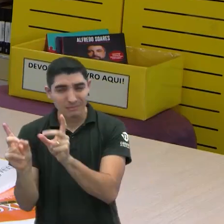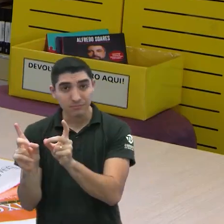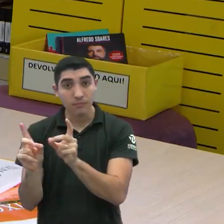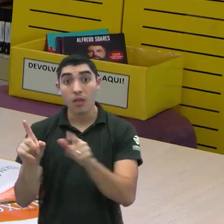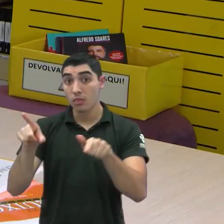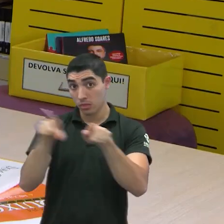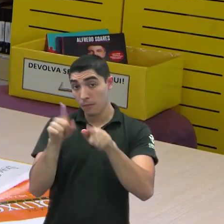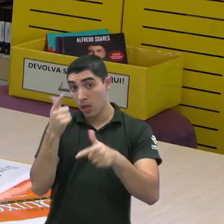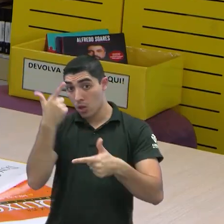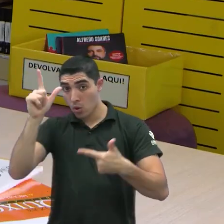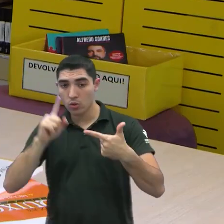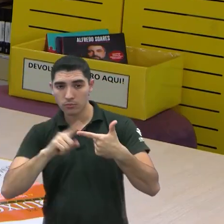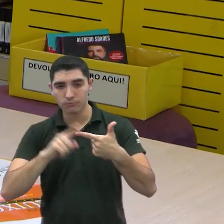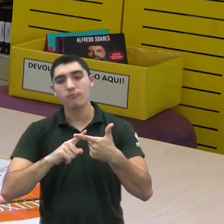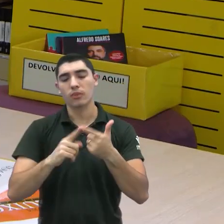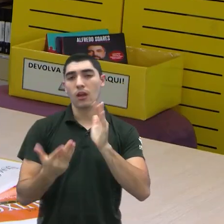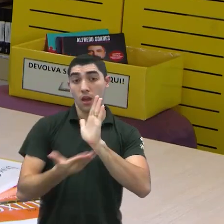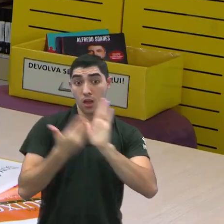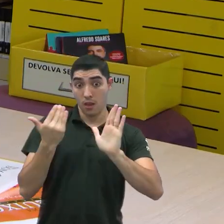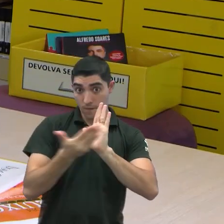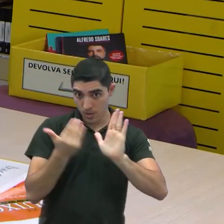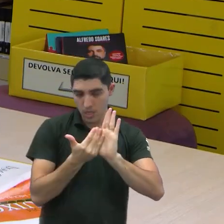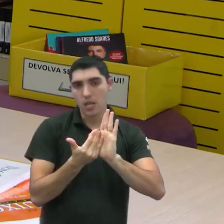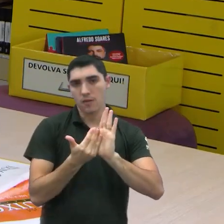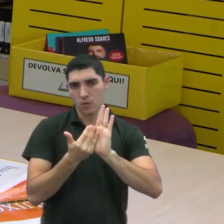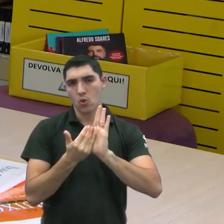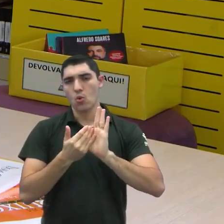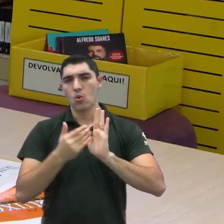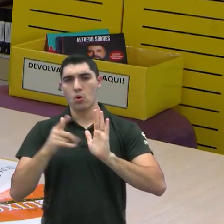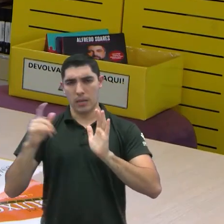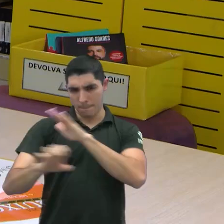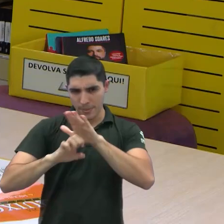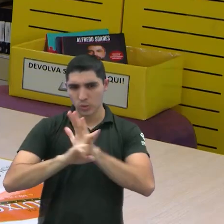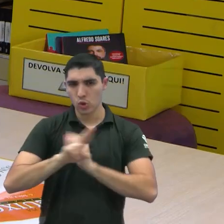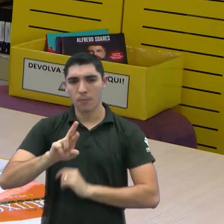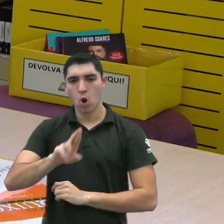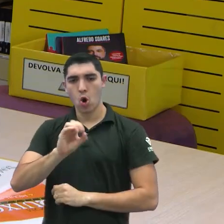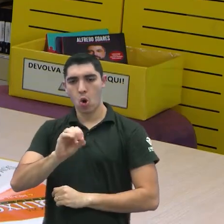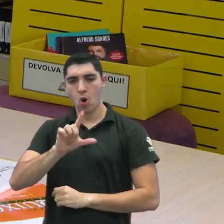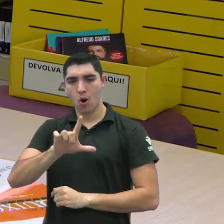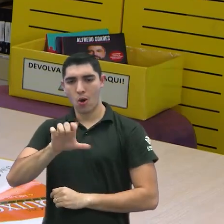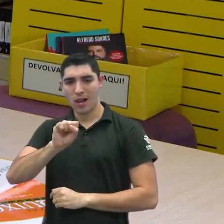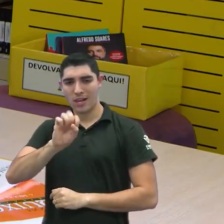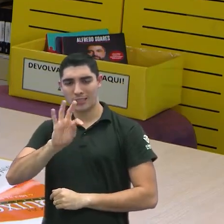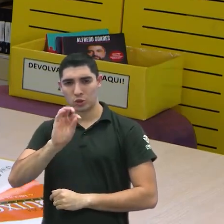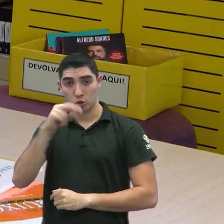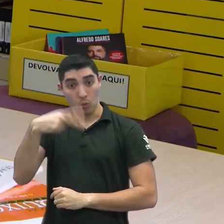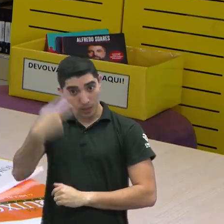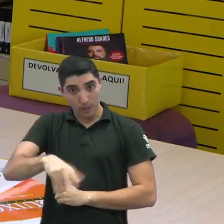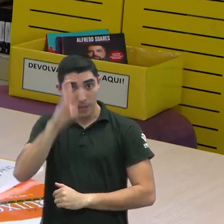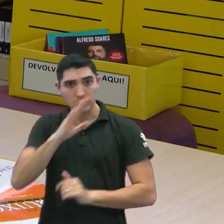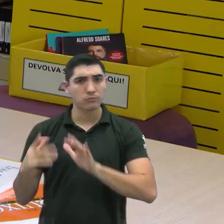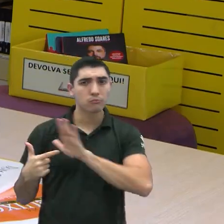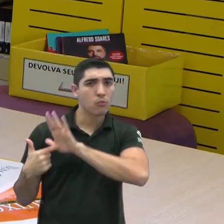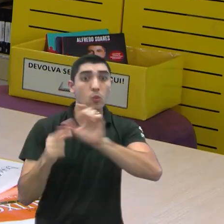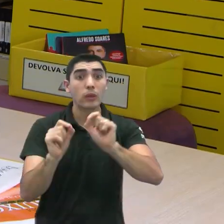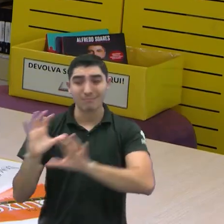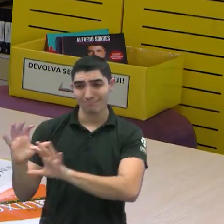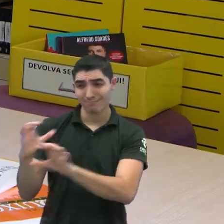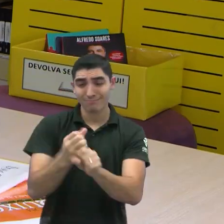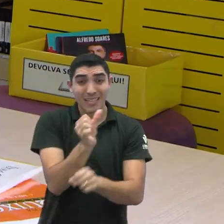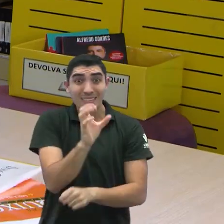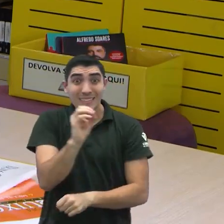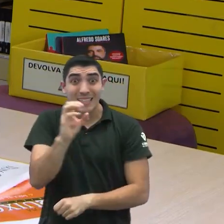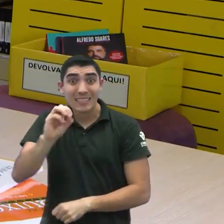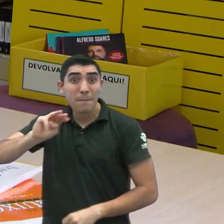outra informação trazida pela revista Rolling Stone Brasil, por exemplo, diz que cerca de 600 milhões de exemplares já foram vendidos ao